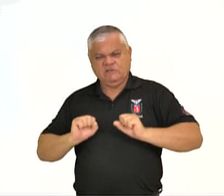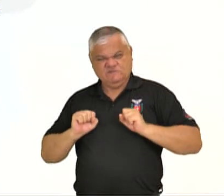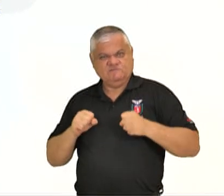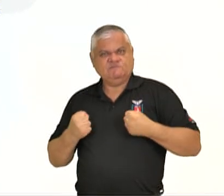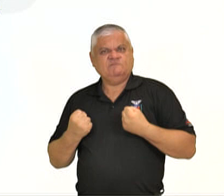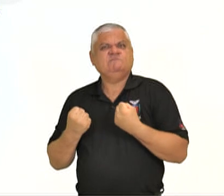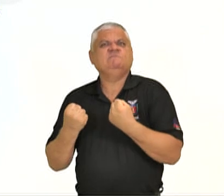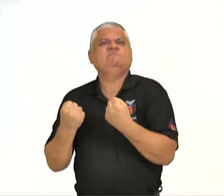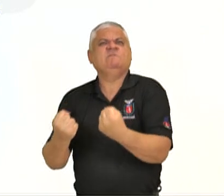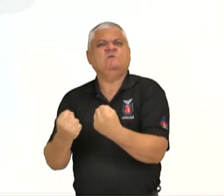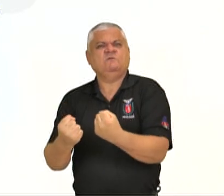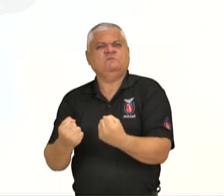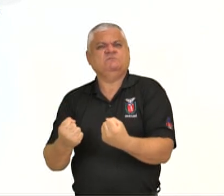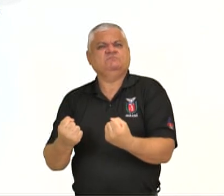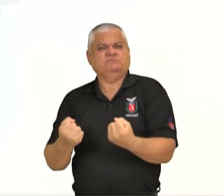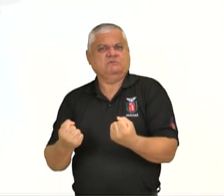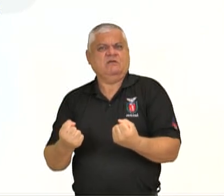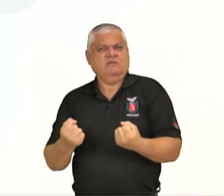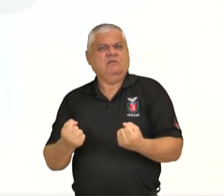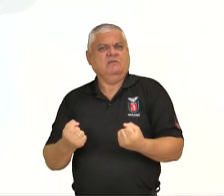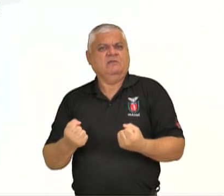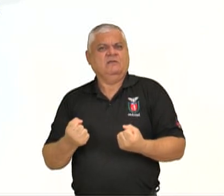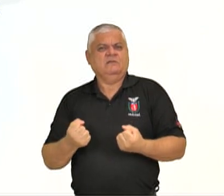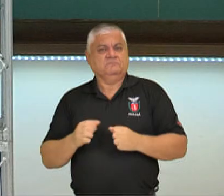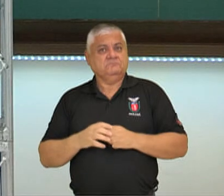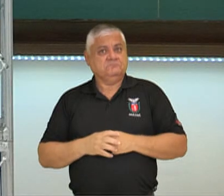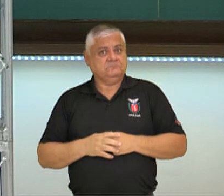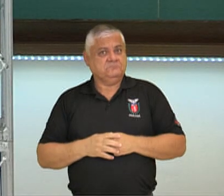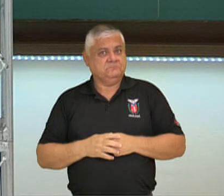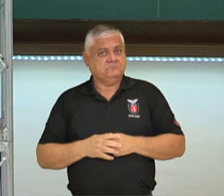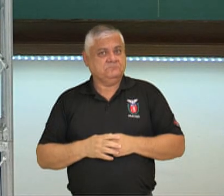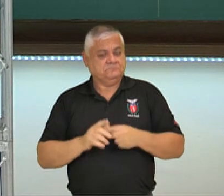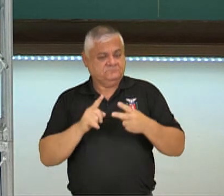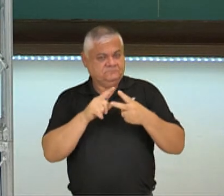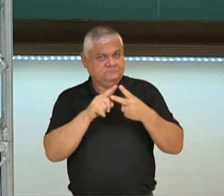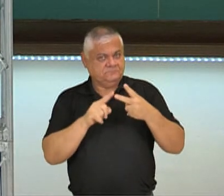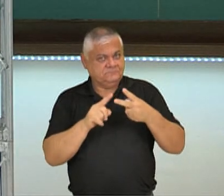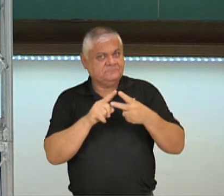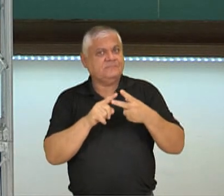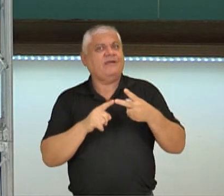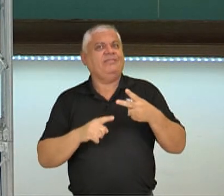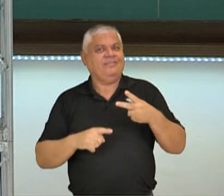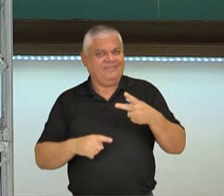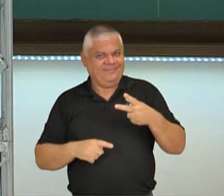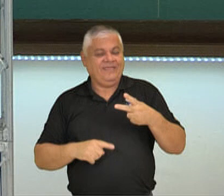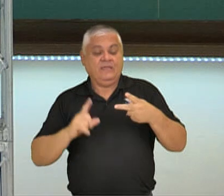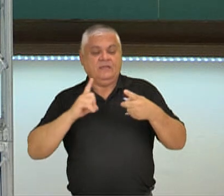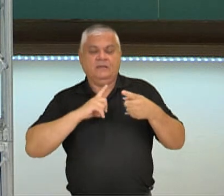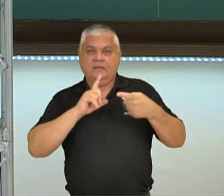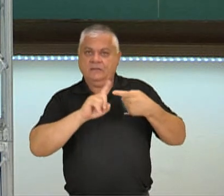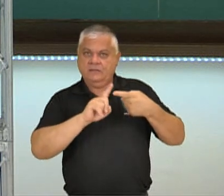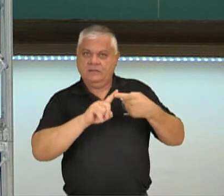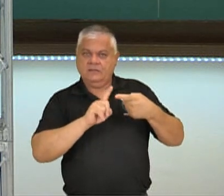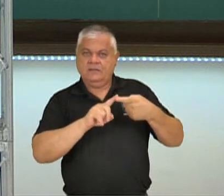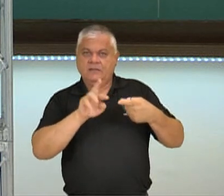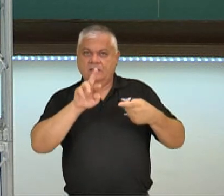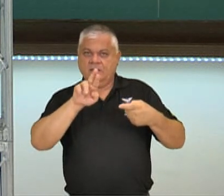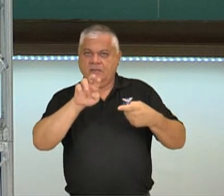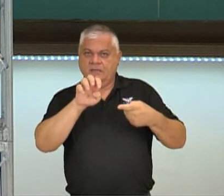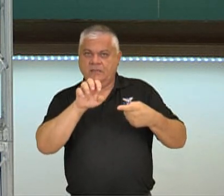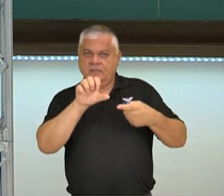físicos prolongados. Então, veja bem, 2 aspectos aí com relação à